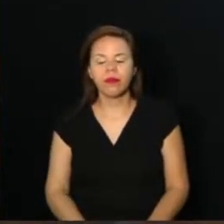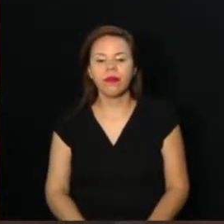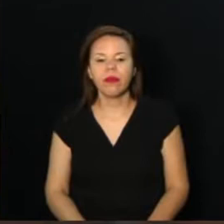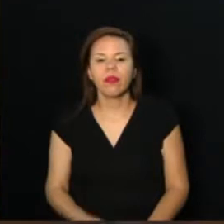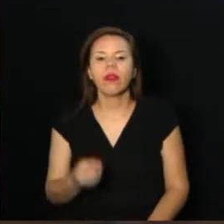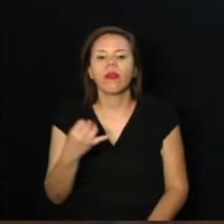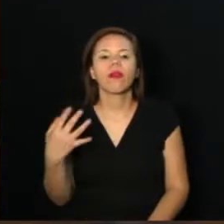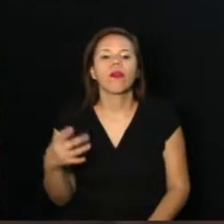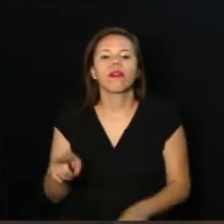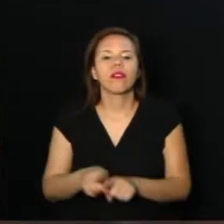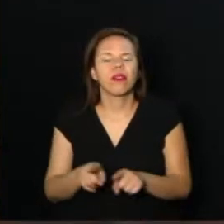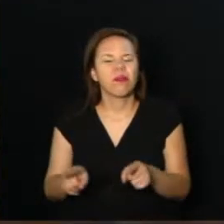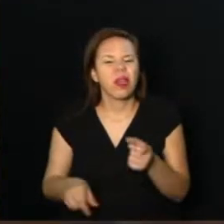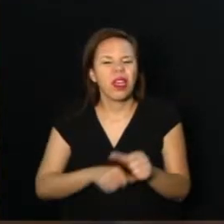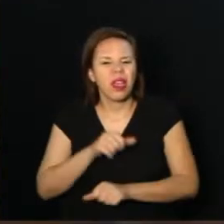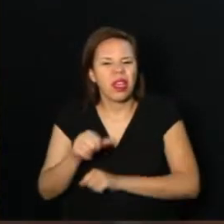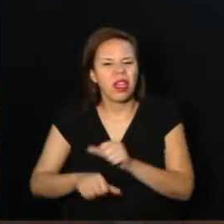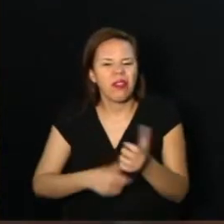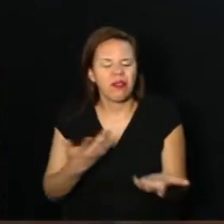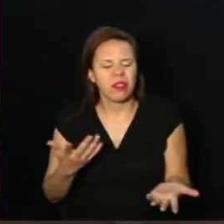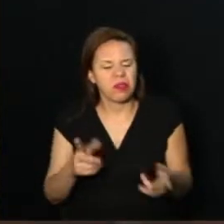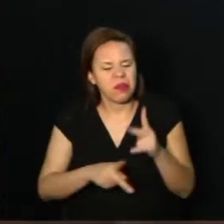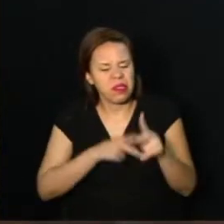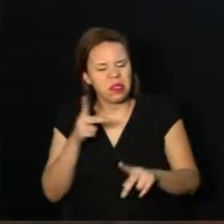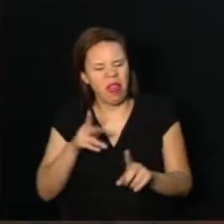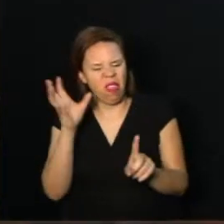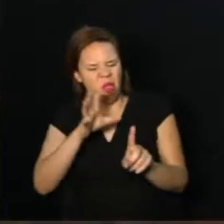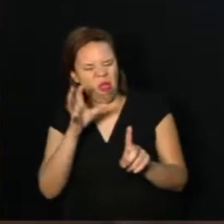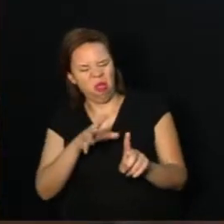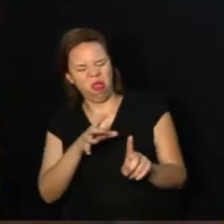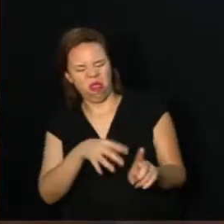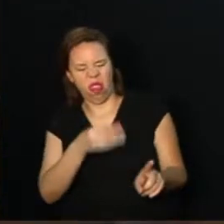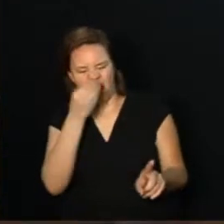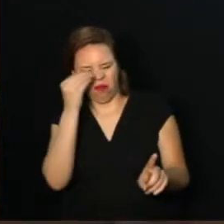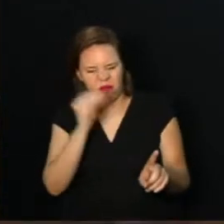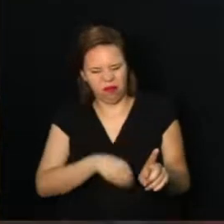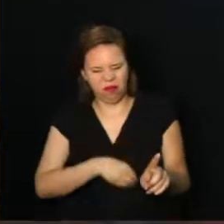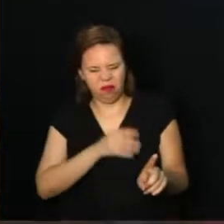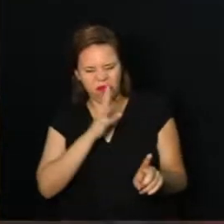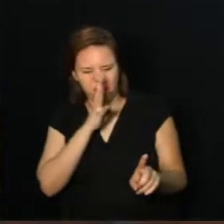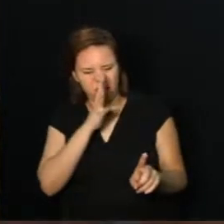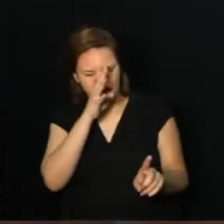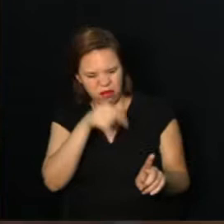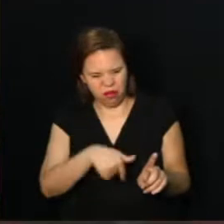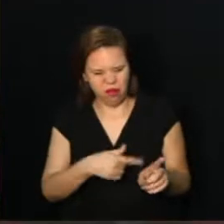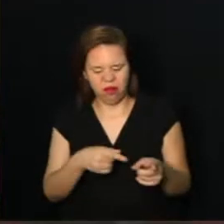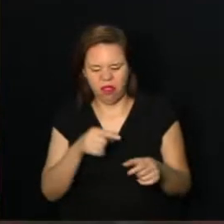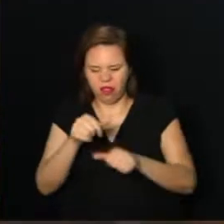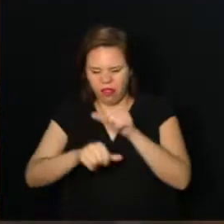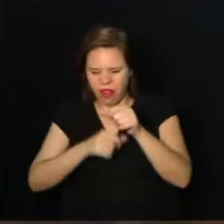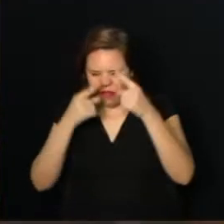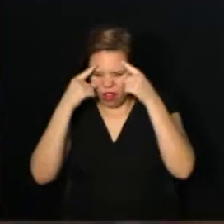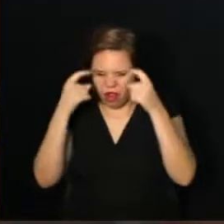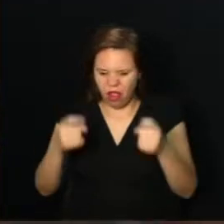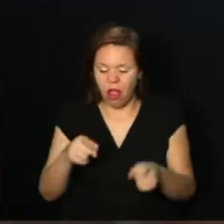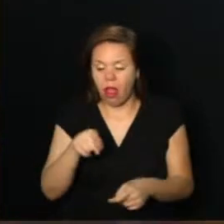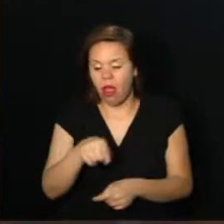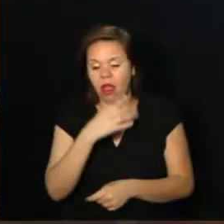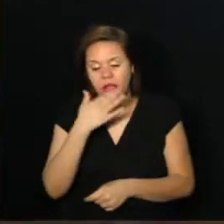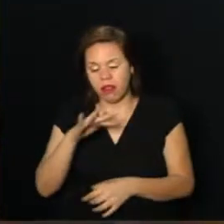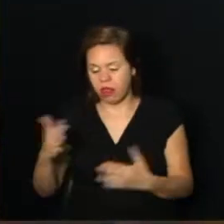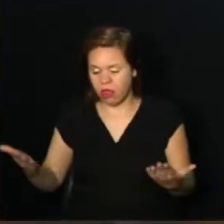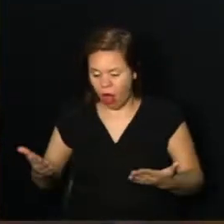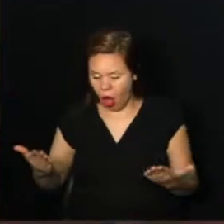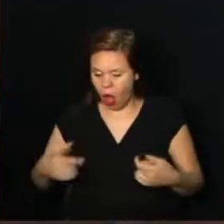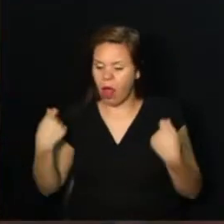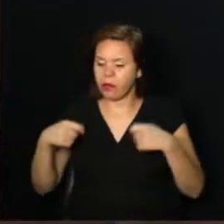vão ser marginalizadas? Quantas vão estar envolvidas com violência? Né? Então, são essas crianças que precisam da